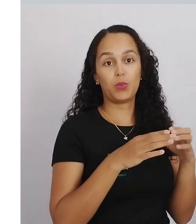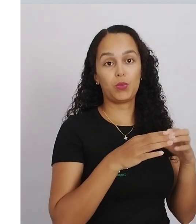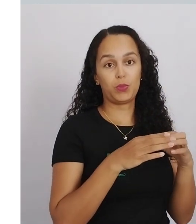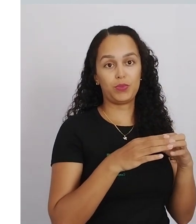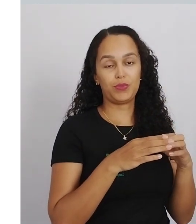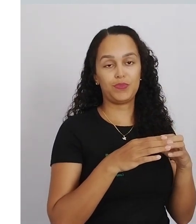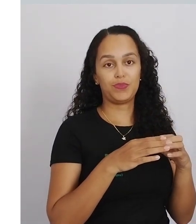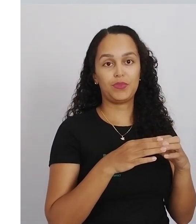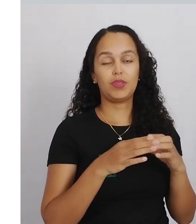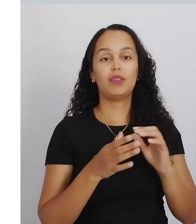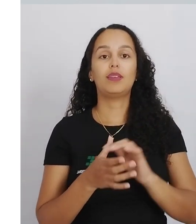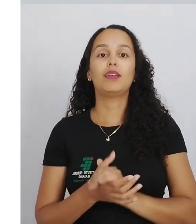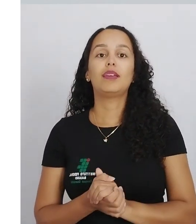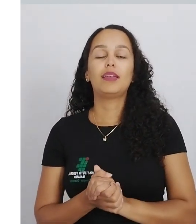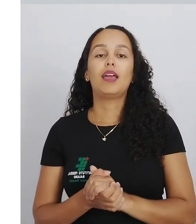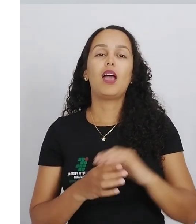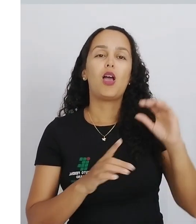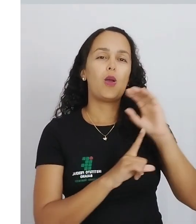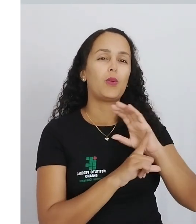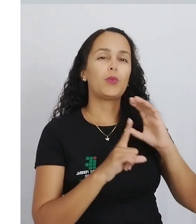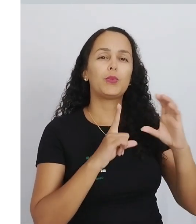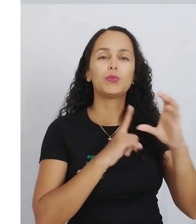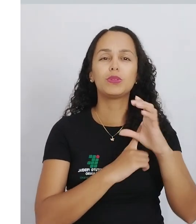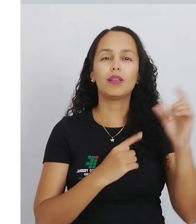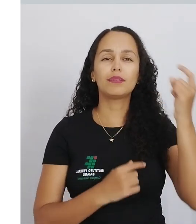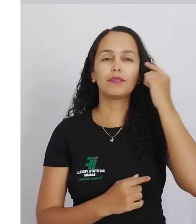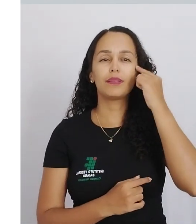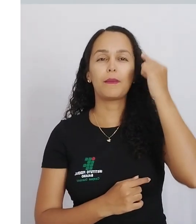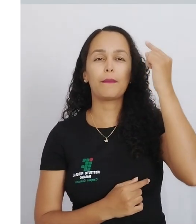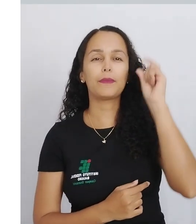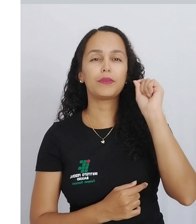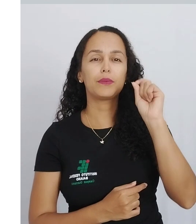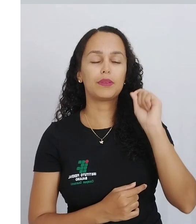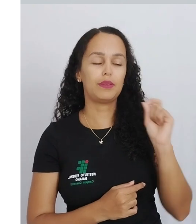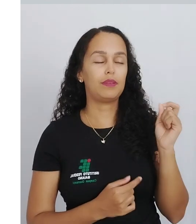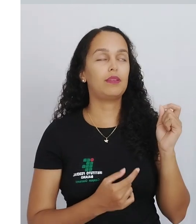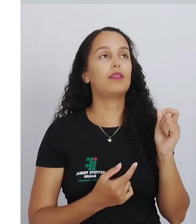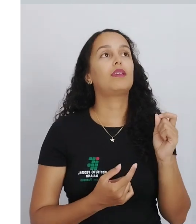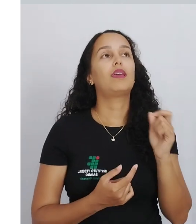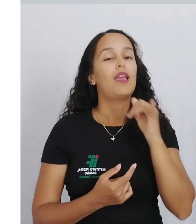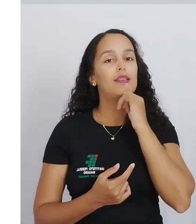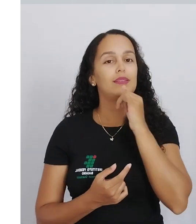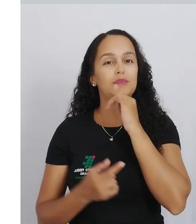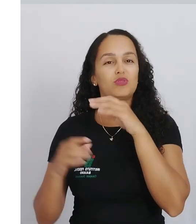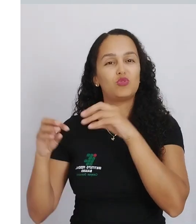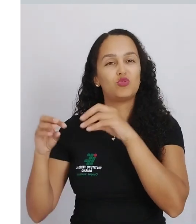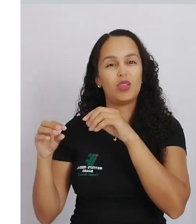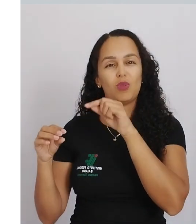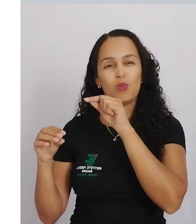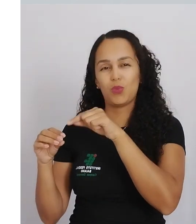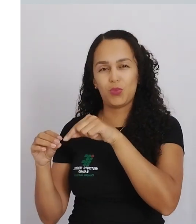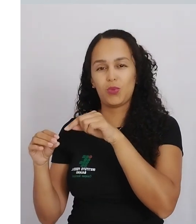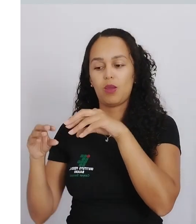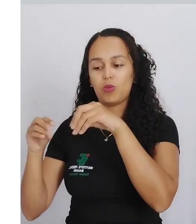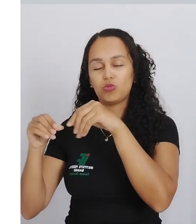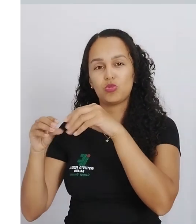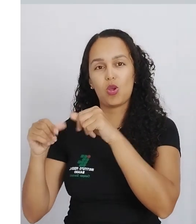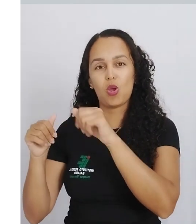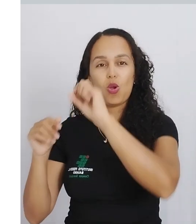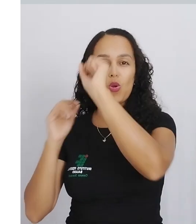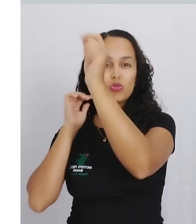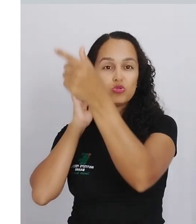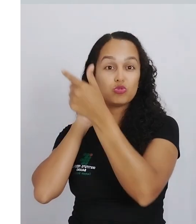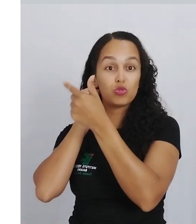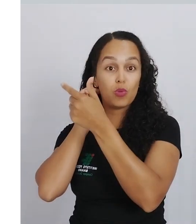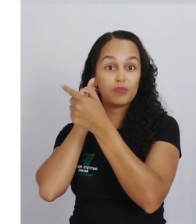biótopo. Você não pensa mais no solo, nem na incidência solar, nem na umidade, você não pensa nada. Você só pensa nos